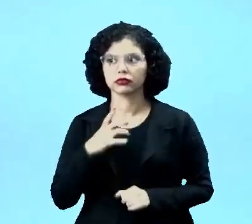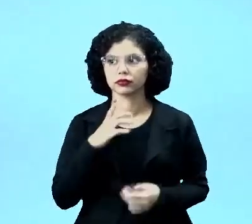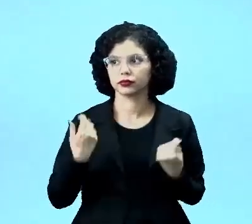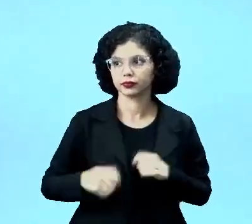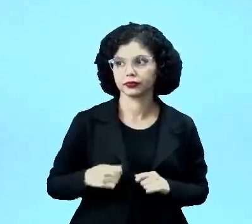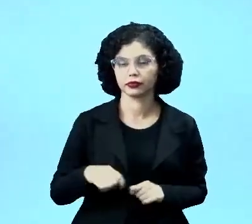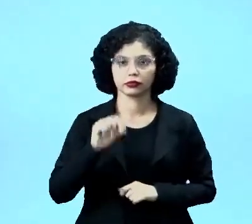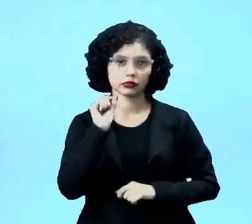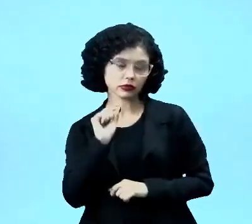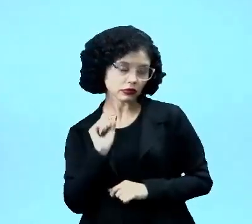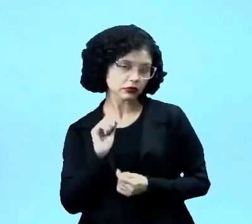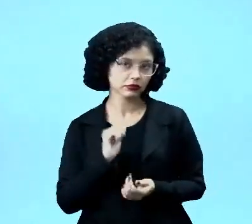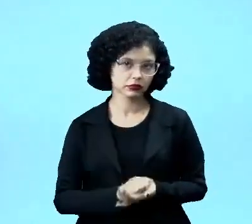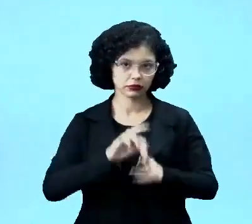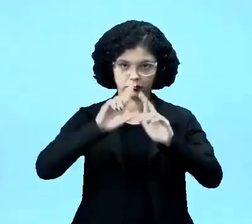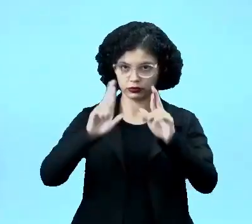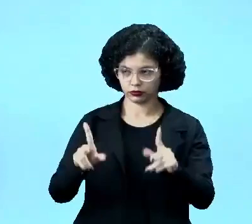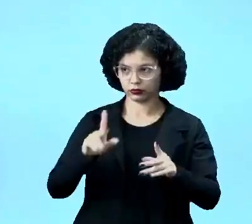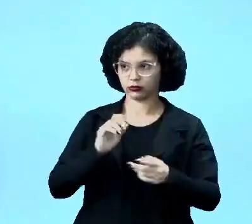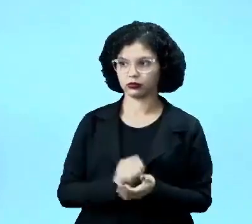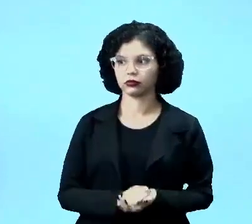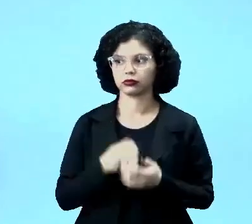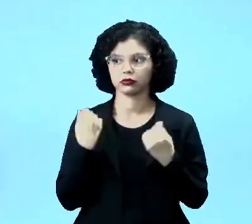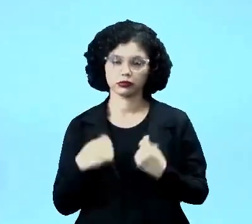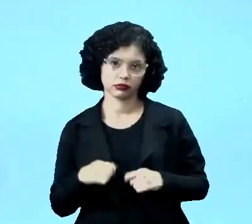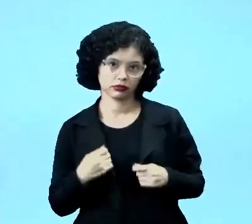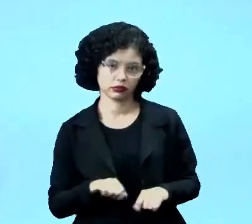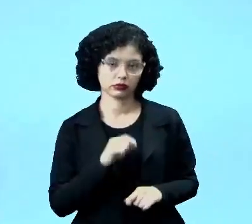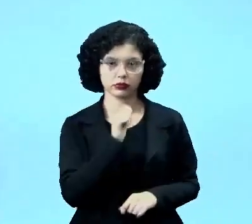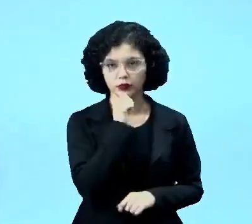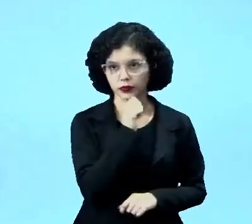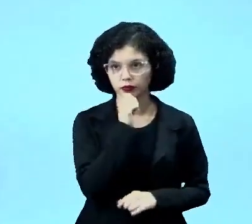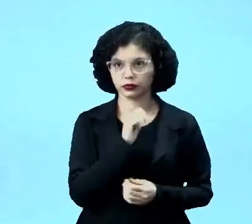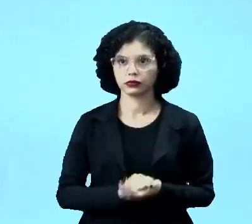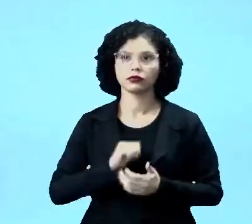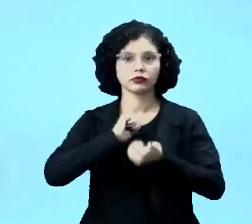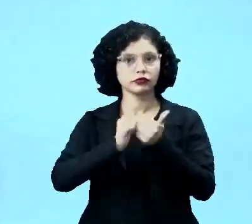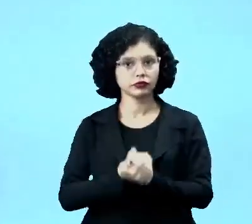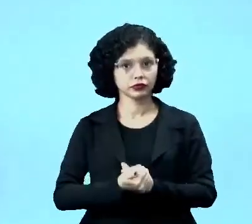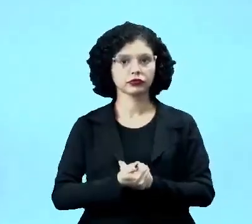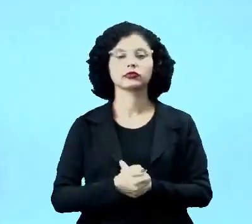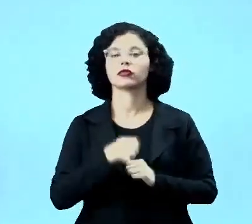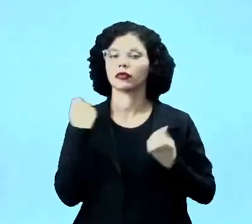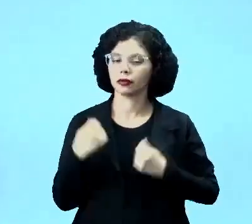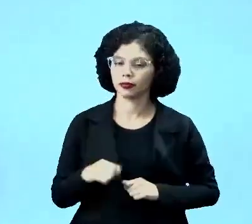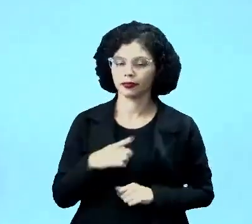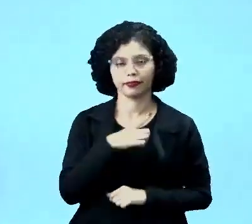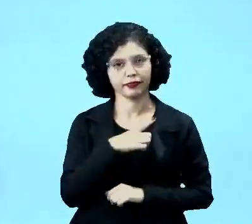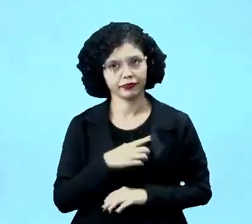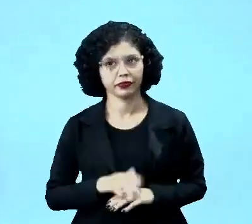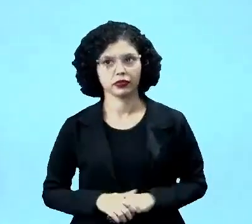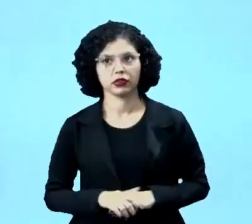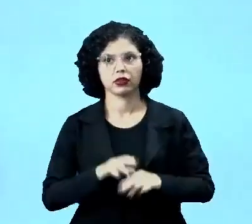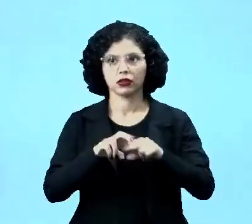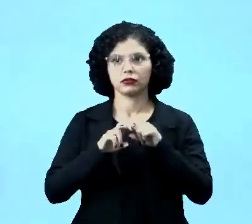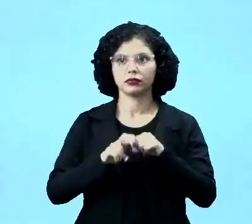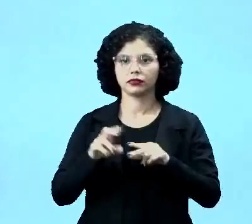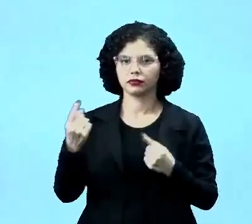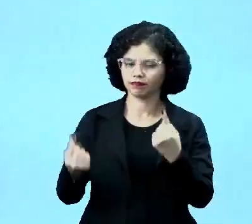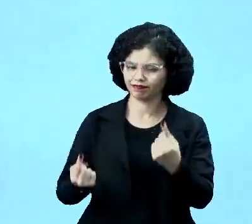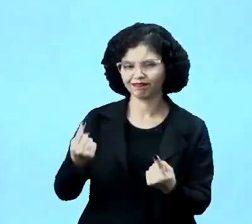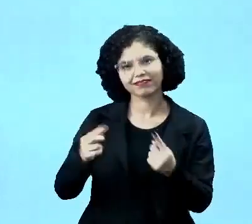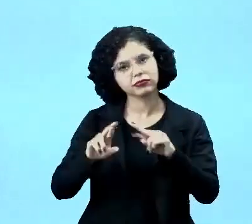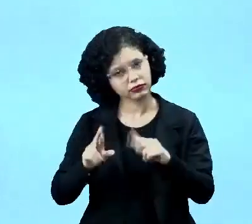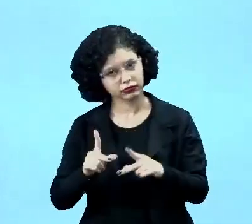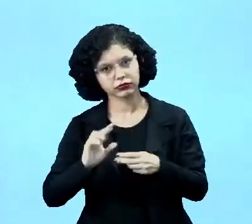vai apresentar são diferentes das necessidades e adaptações que o animal precisa. Então, por isso, a gente vai ter